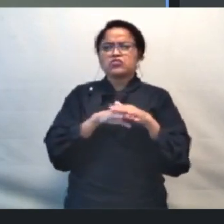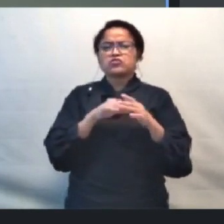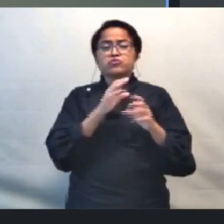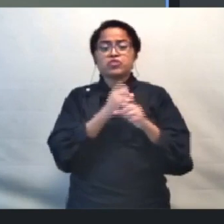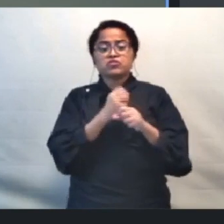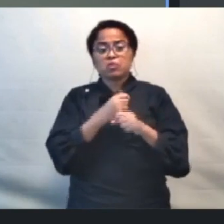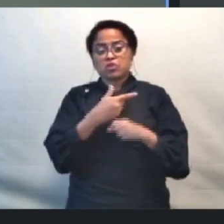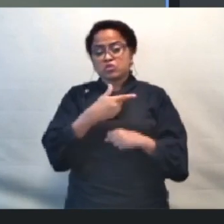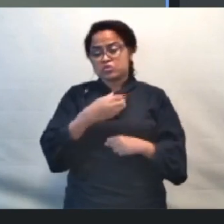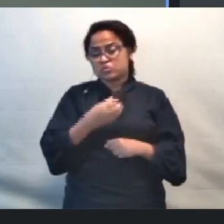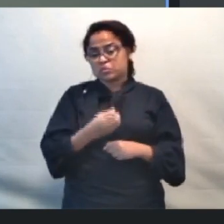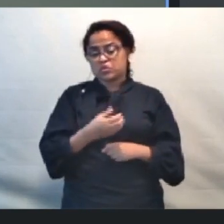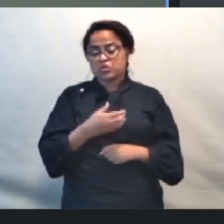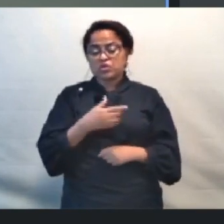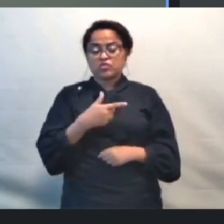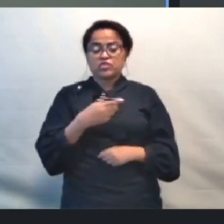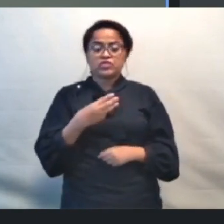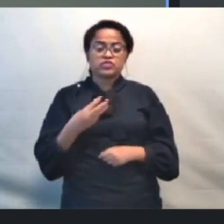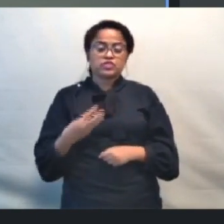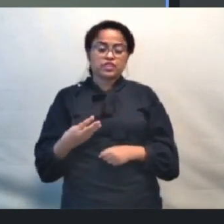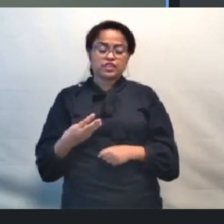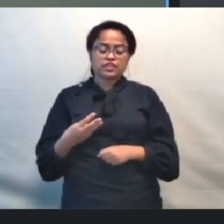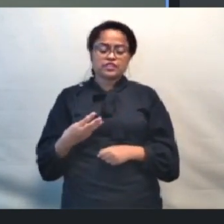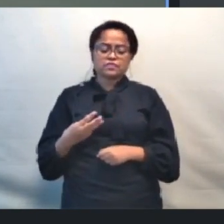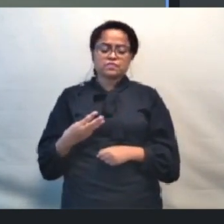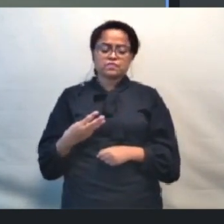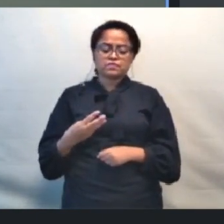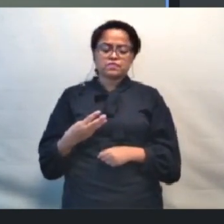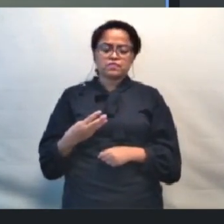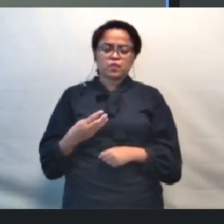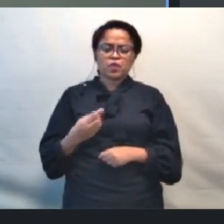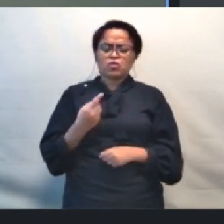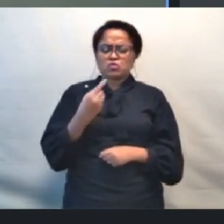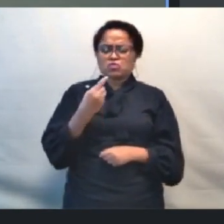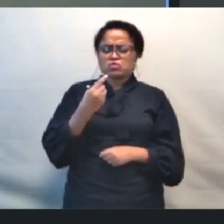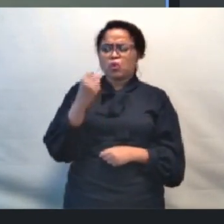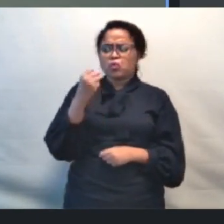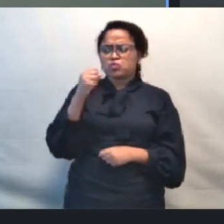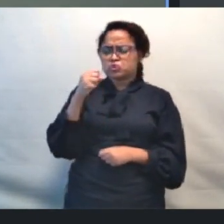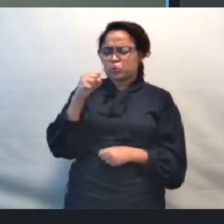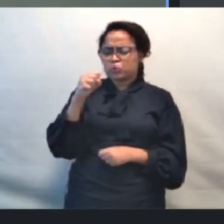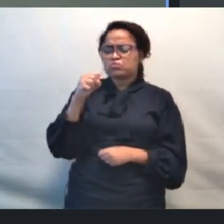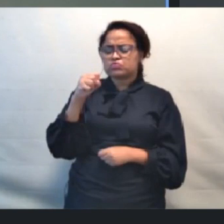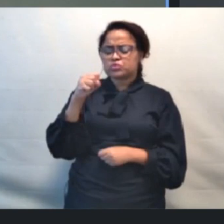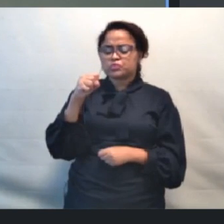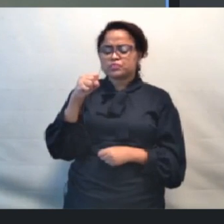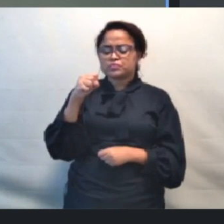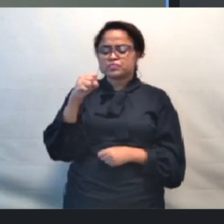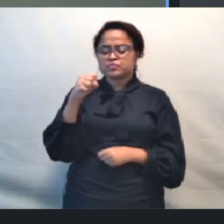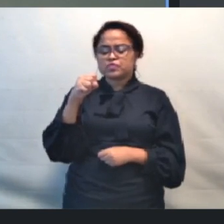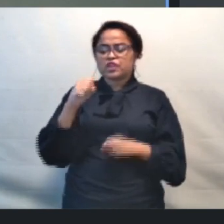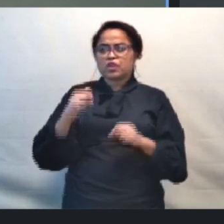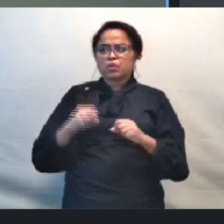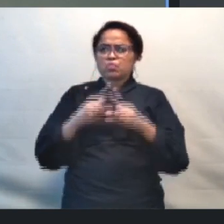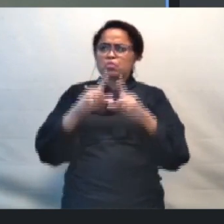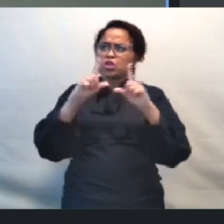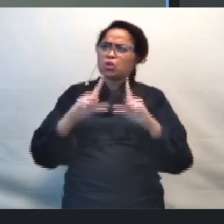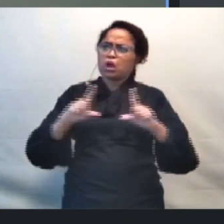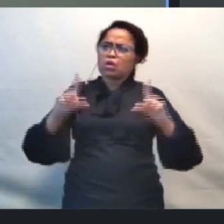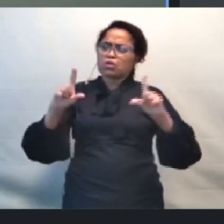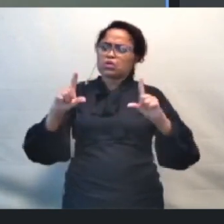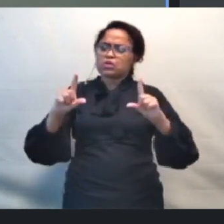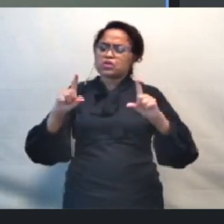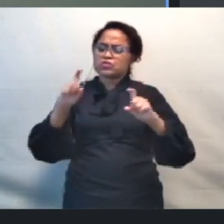2023, salto por fonte. Só um segundo que eu estou abrindo o arquivo para a gente poder falar com mais precisão.